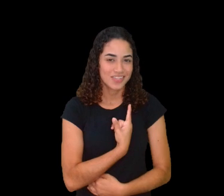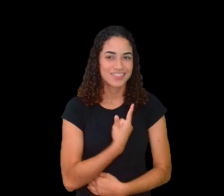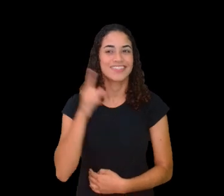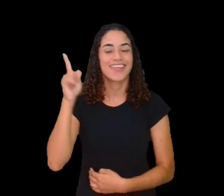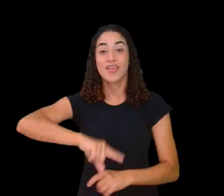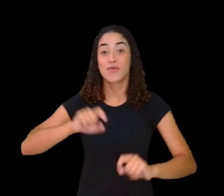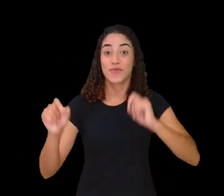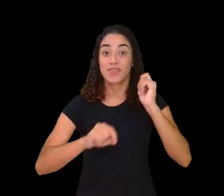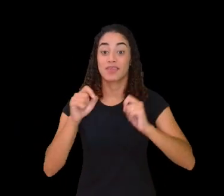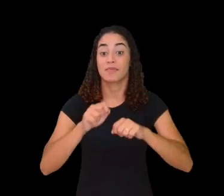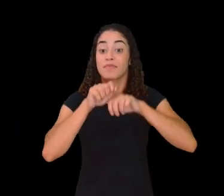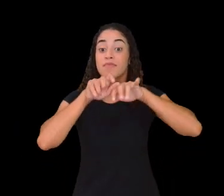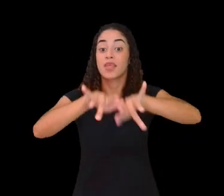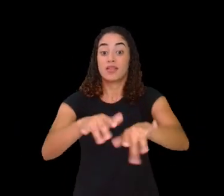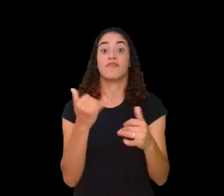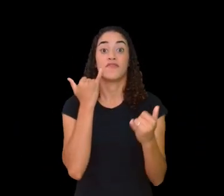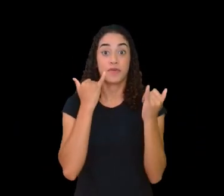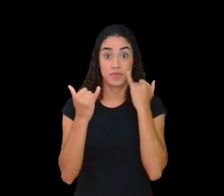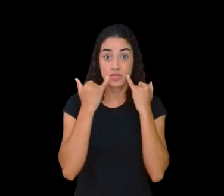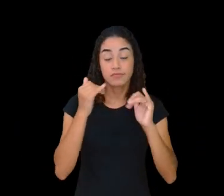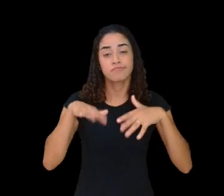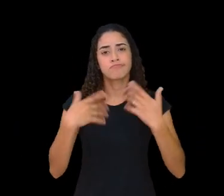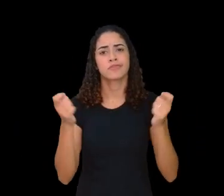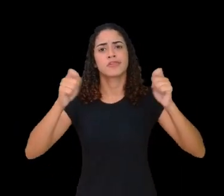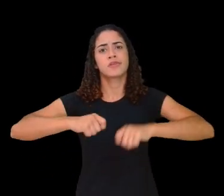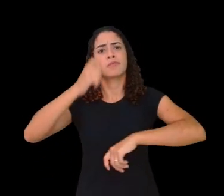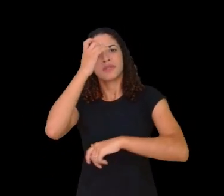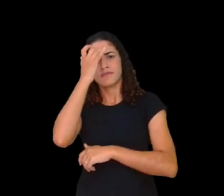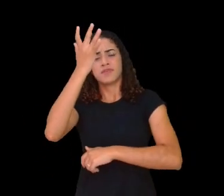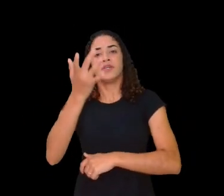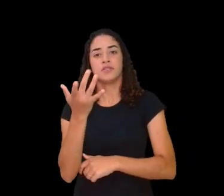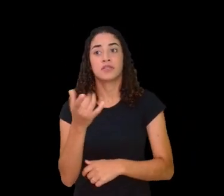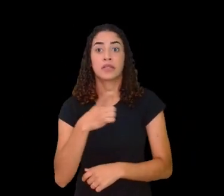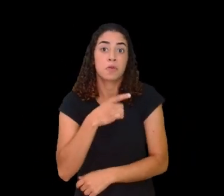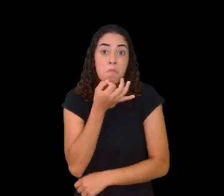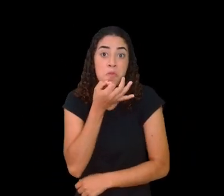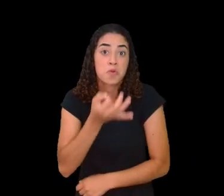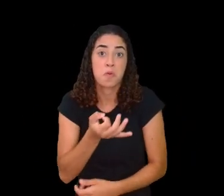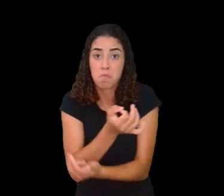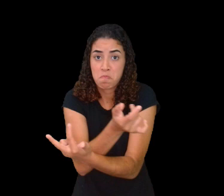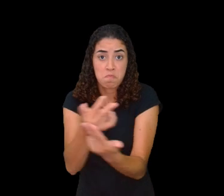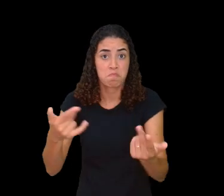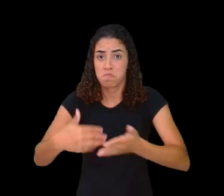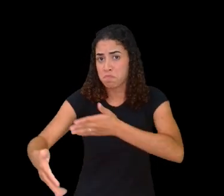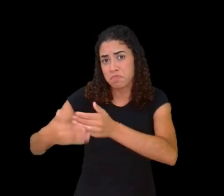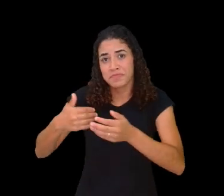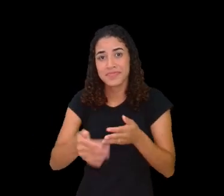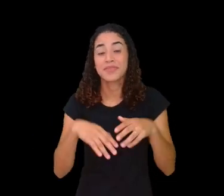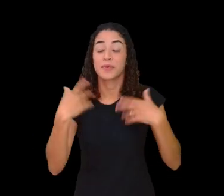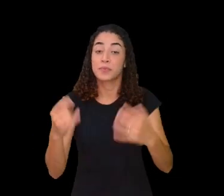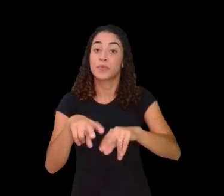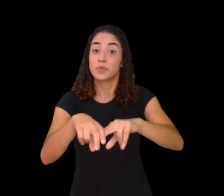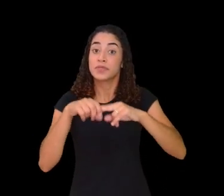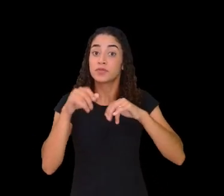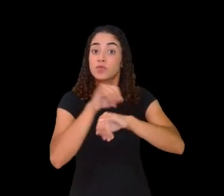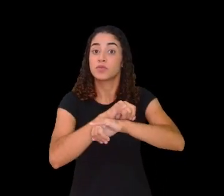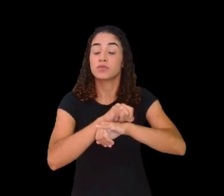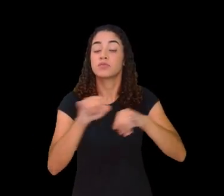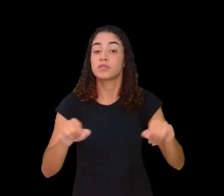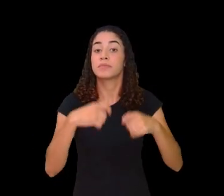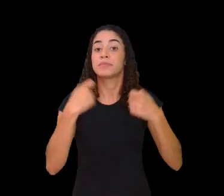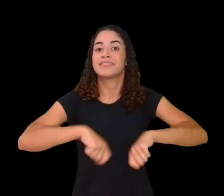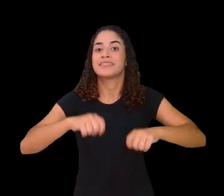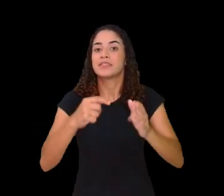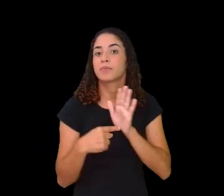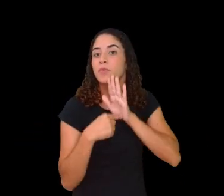de passar informação. Assim, fica mais fácil da gente ter opinião sobre as coisas. Para isso, a notícia tem que mostrar os fatos de